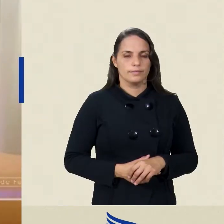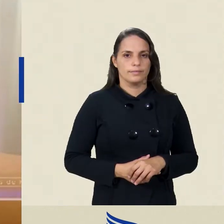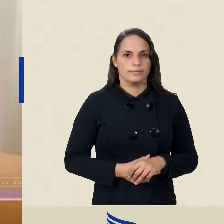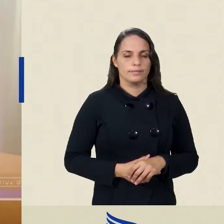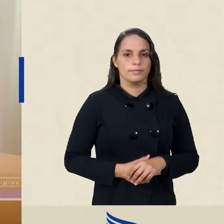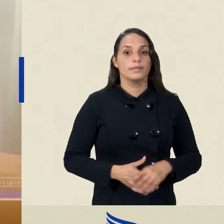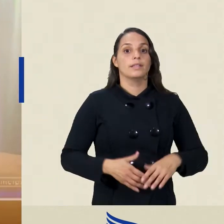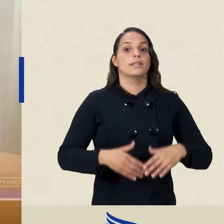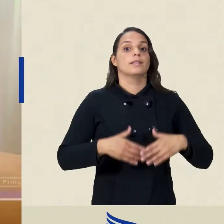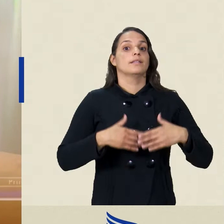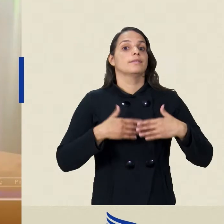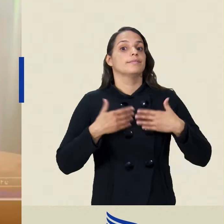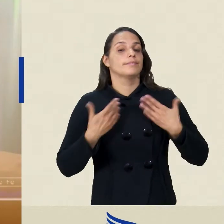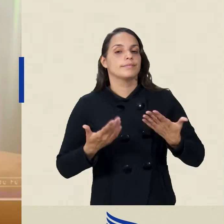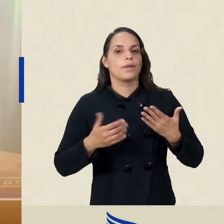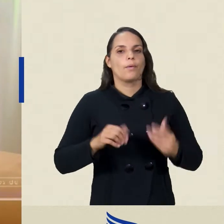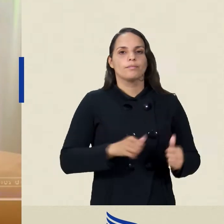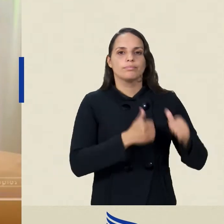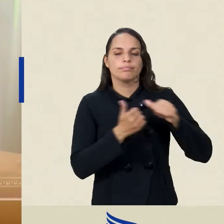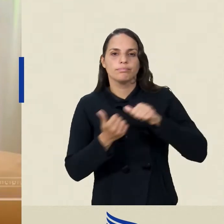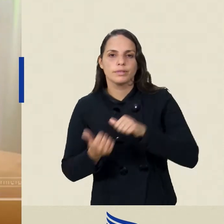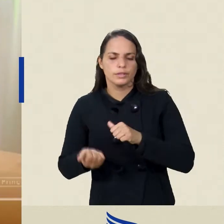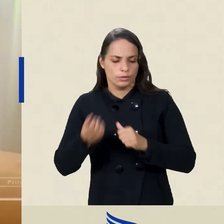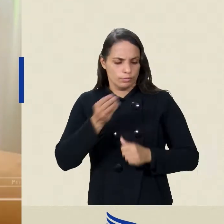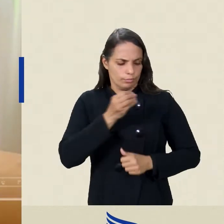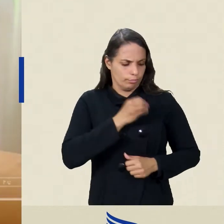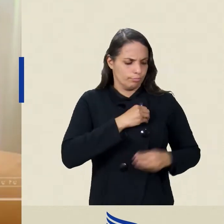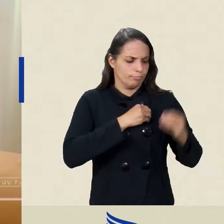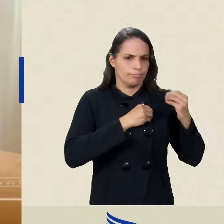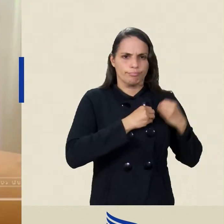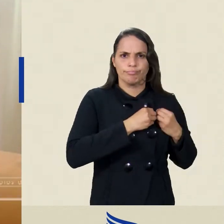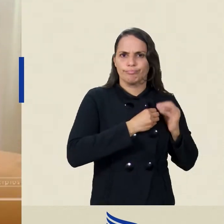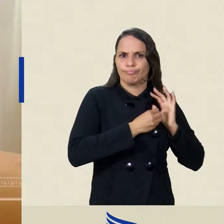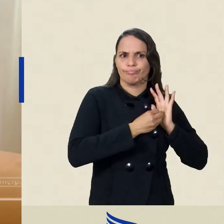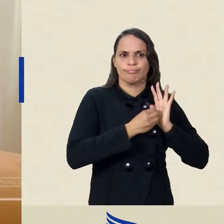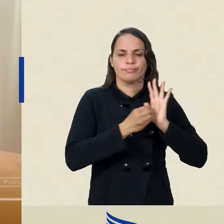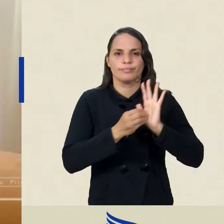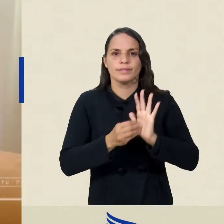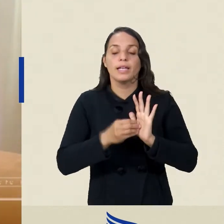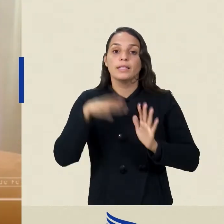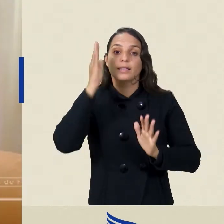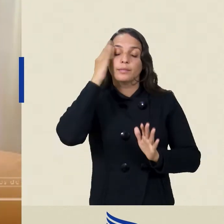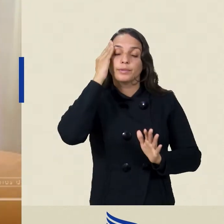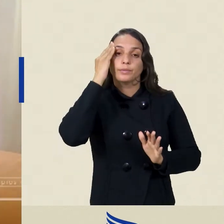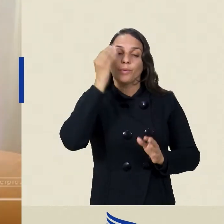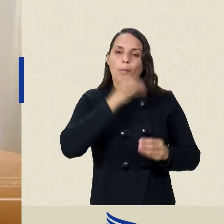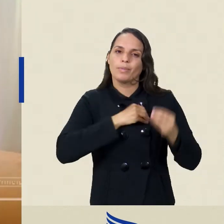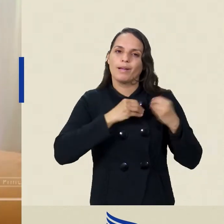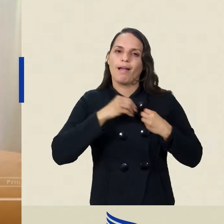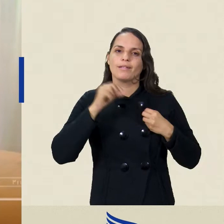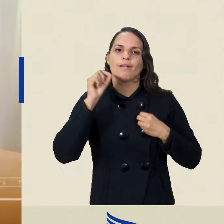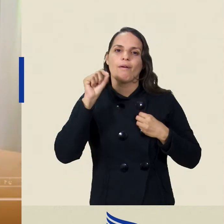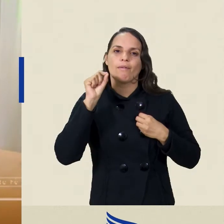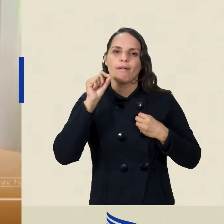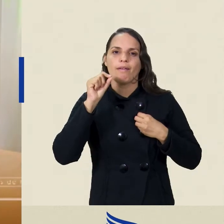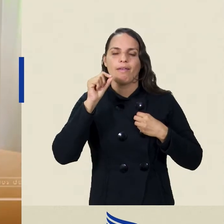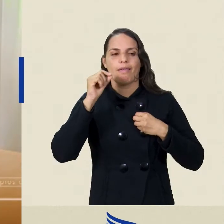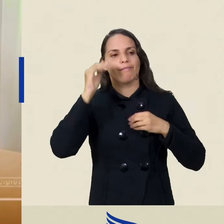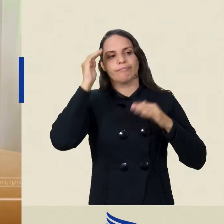que o batismo é para a remissão dos pecados, e sabemos que o pecado é a quebra da lei de